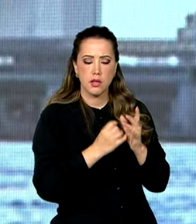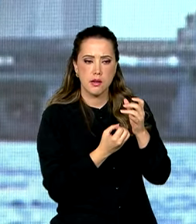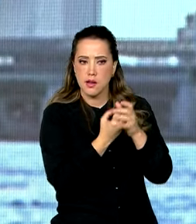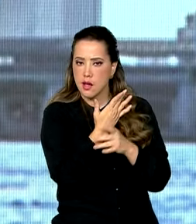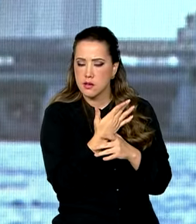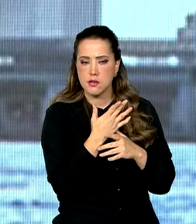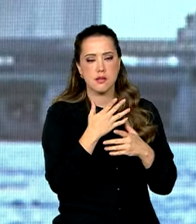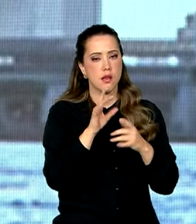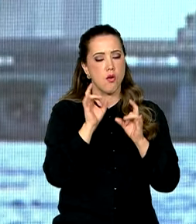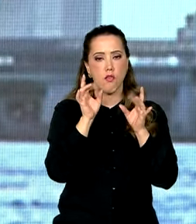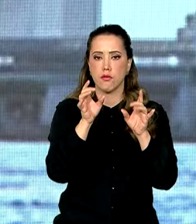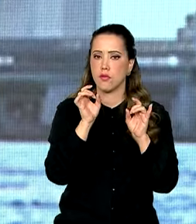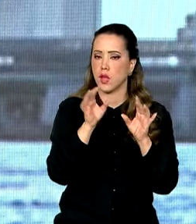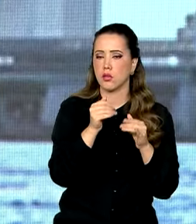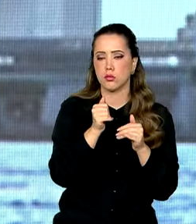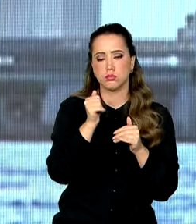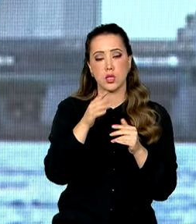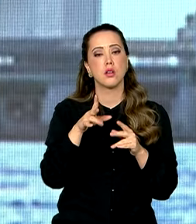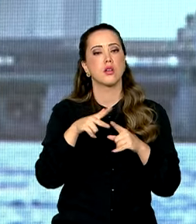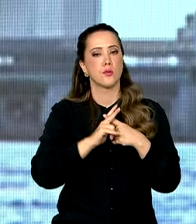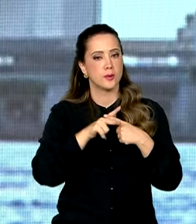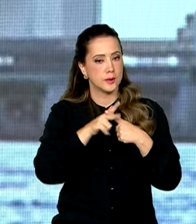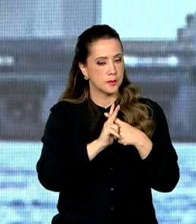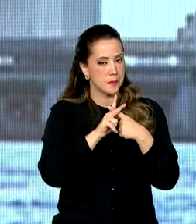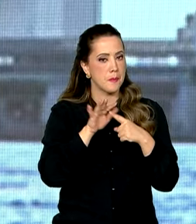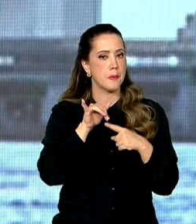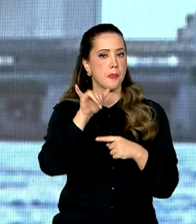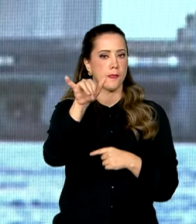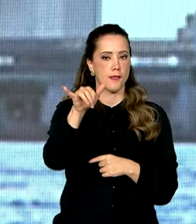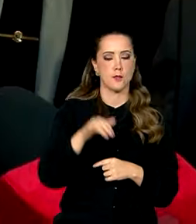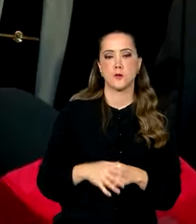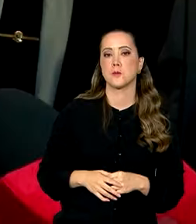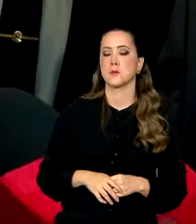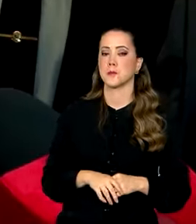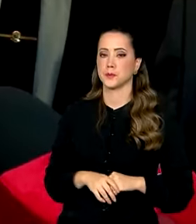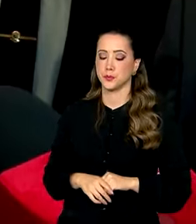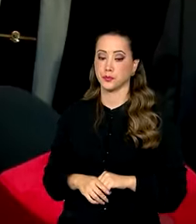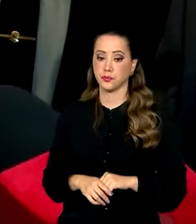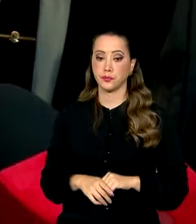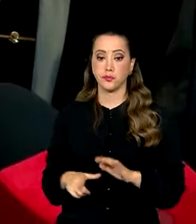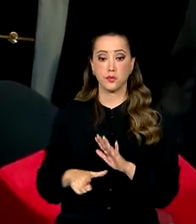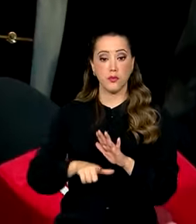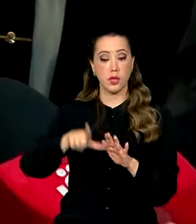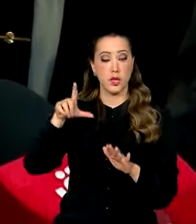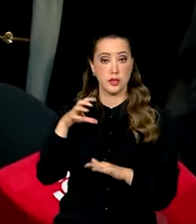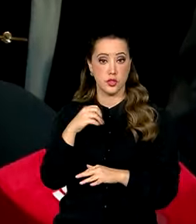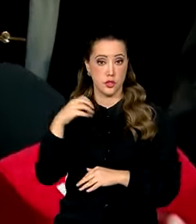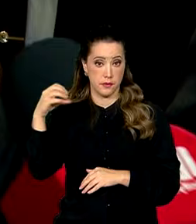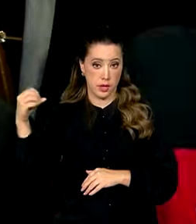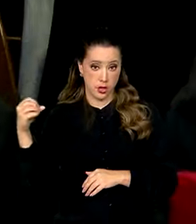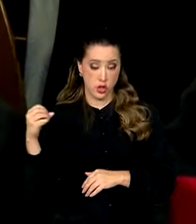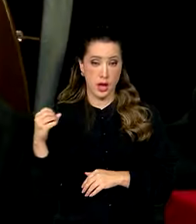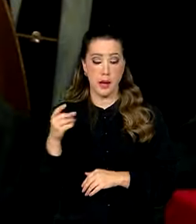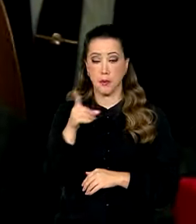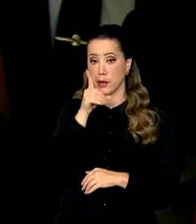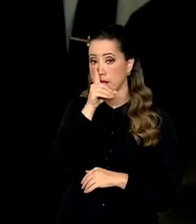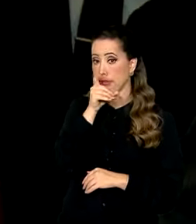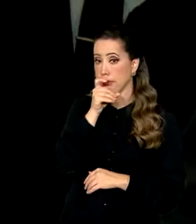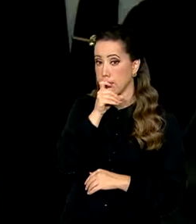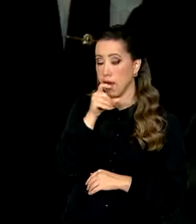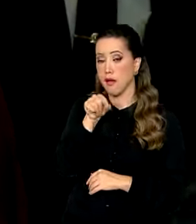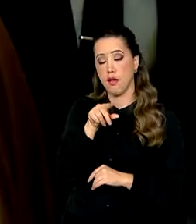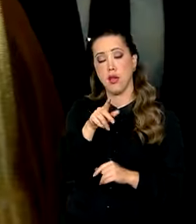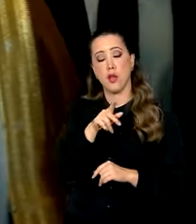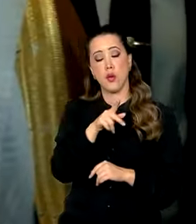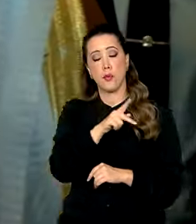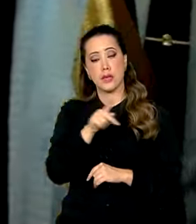fabricação, exportação e manutenção das aeronaves. Antes de embarcar para Doha, no Catar, Lula falou